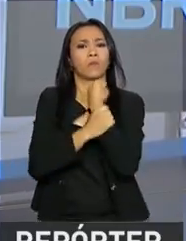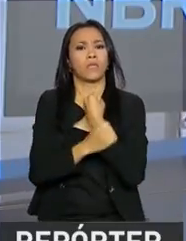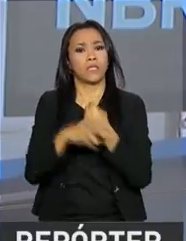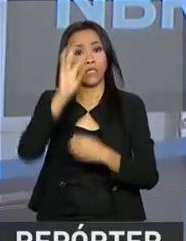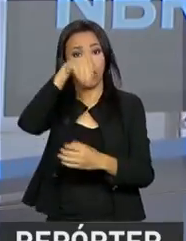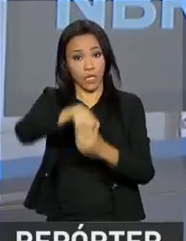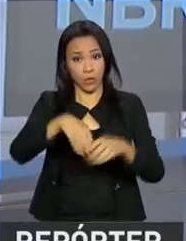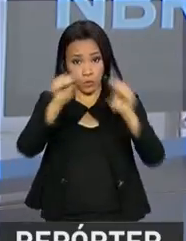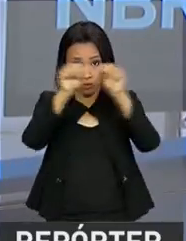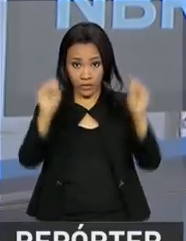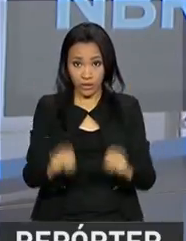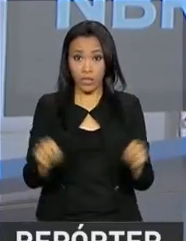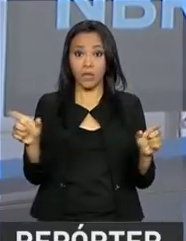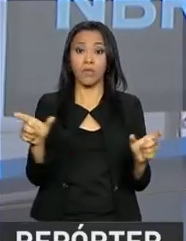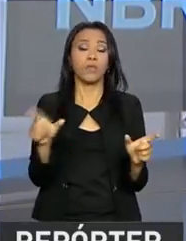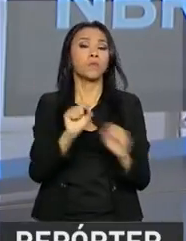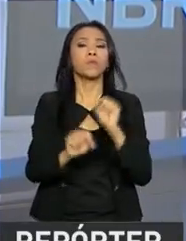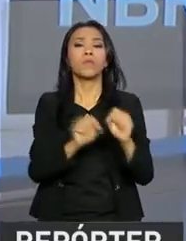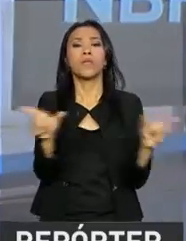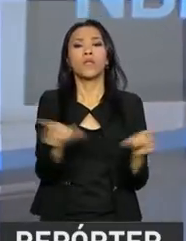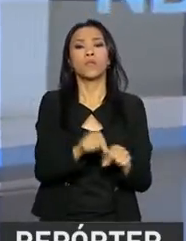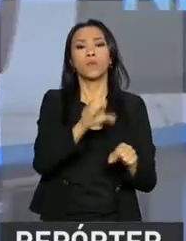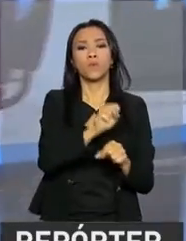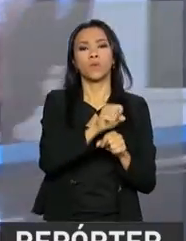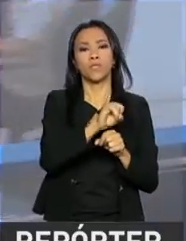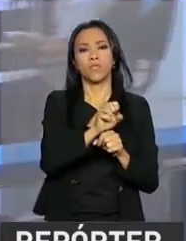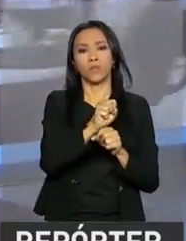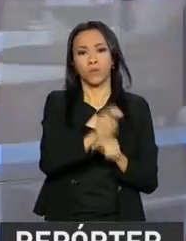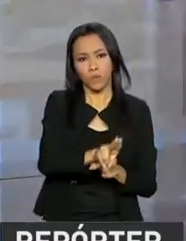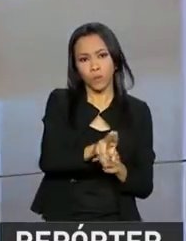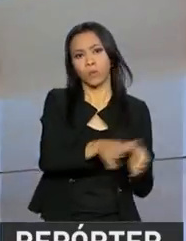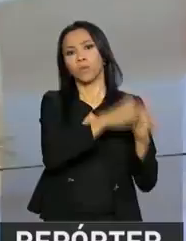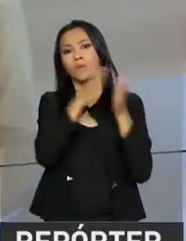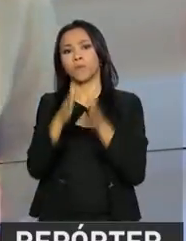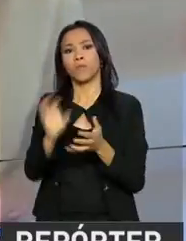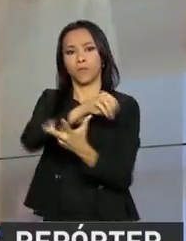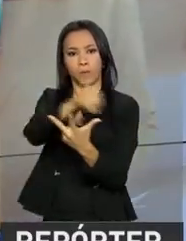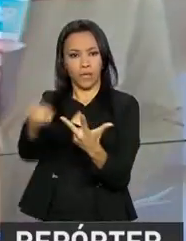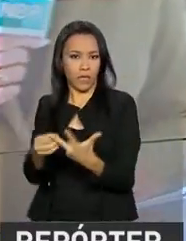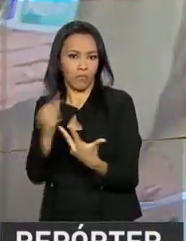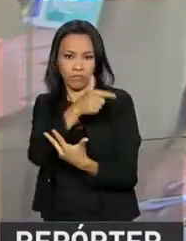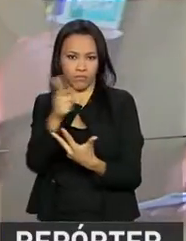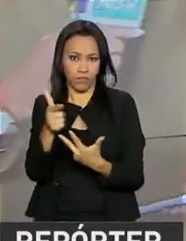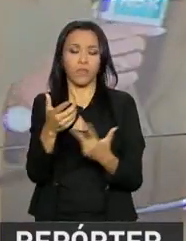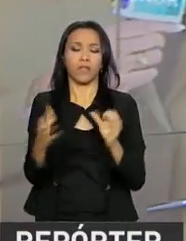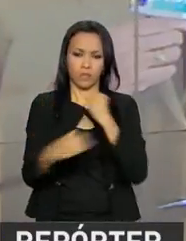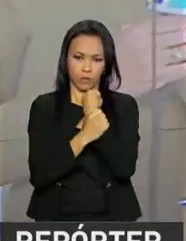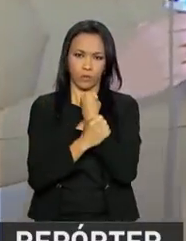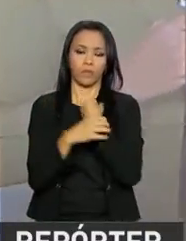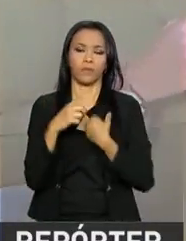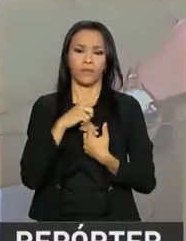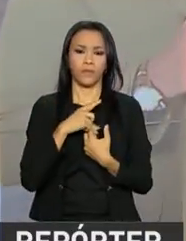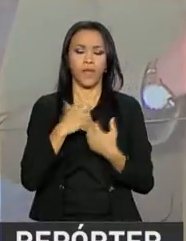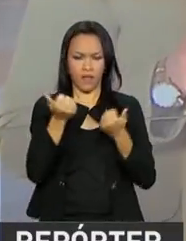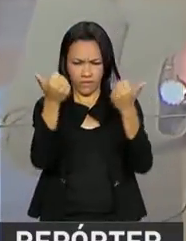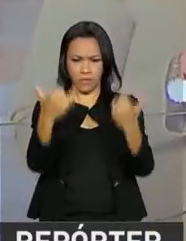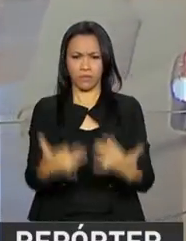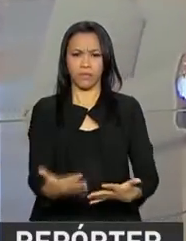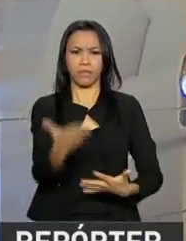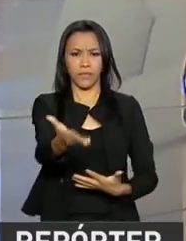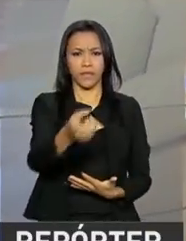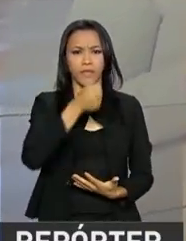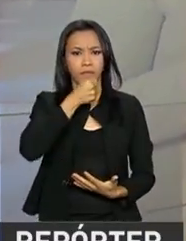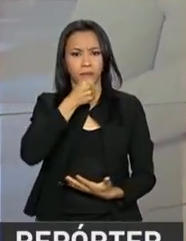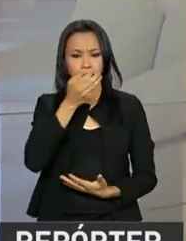dos sistemas do Sisu e do Enem que tem mais informações e ao vivo a repórter Maria que ela tá lá no Palácio do Planalto